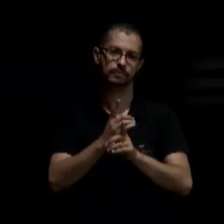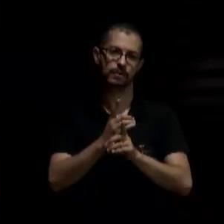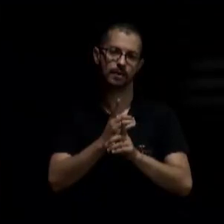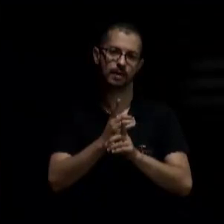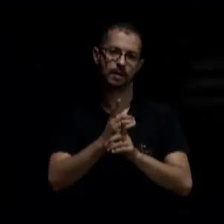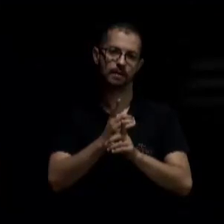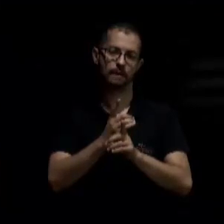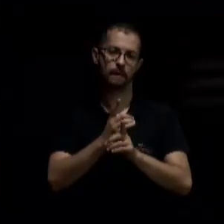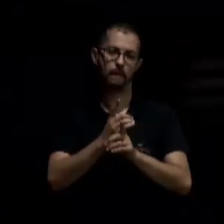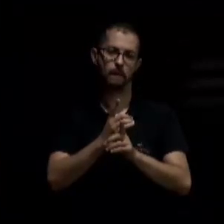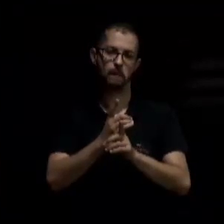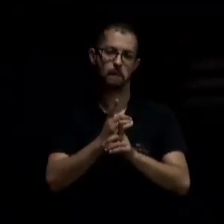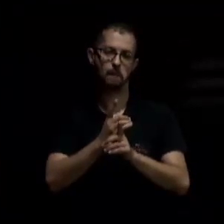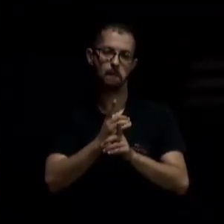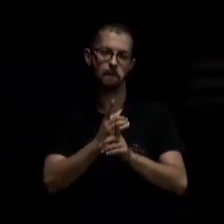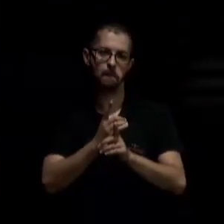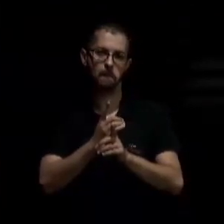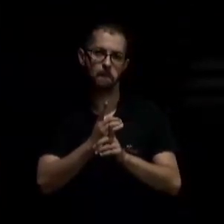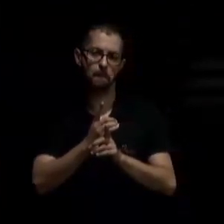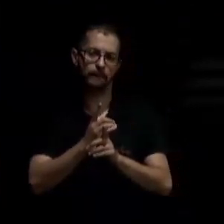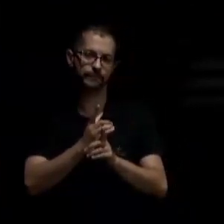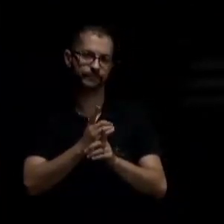Pedro. Simão.